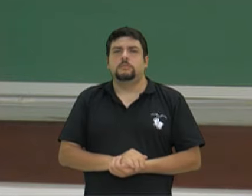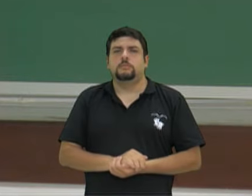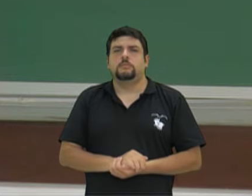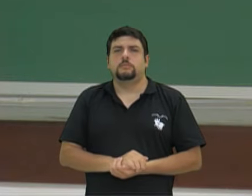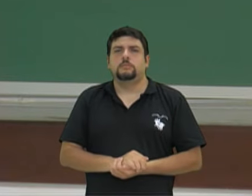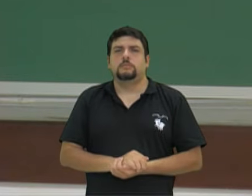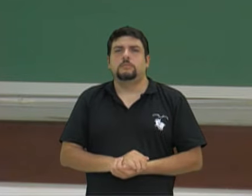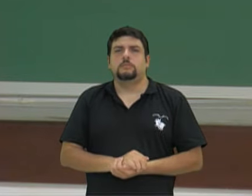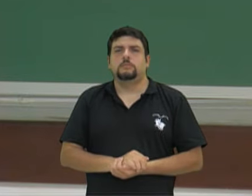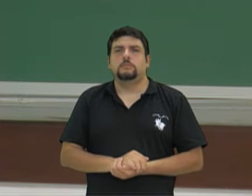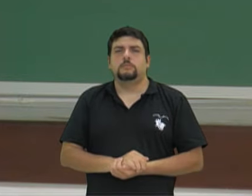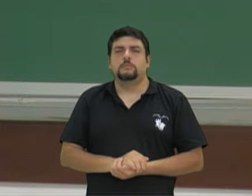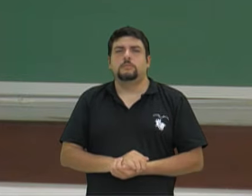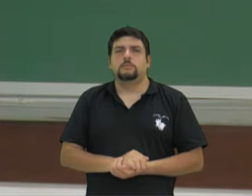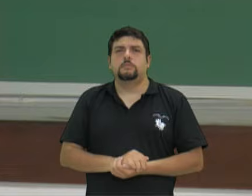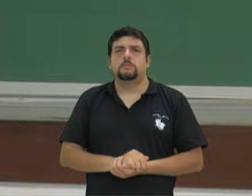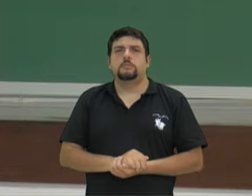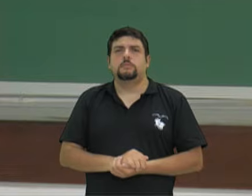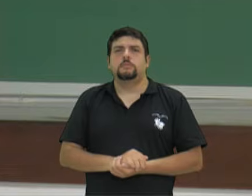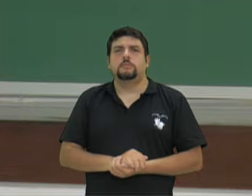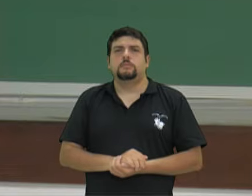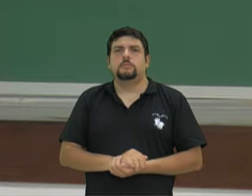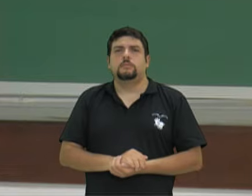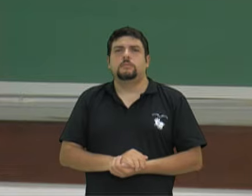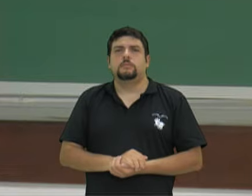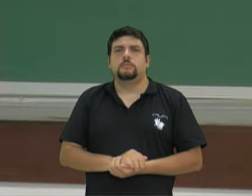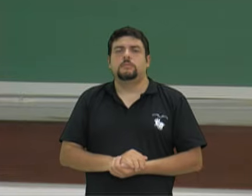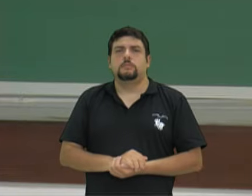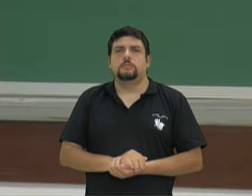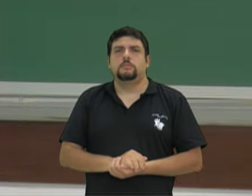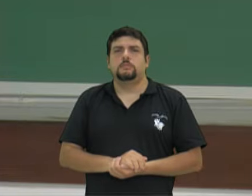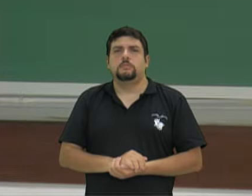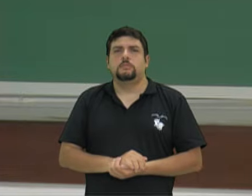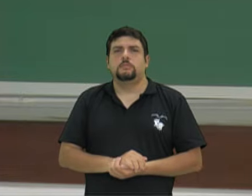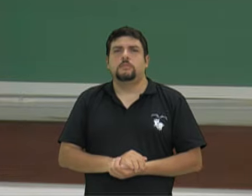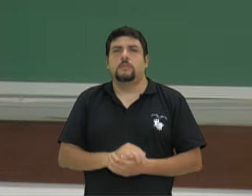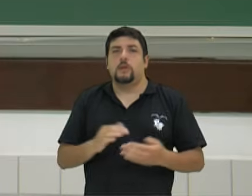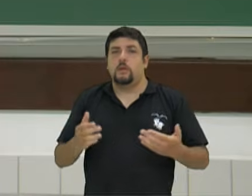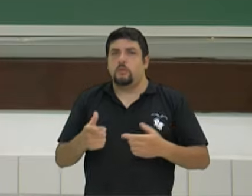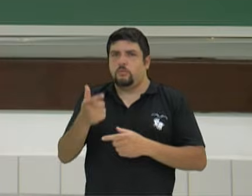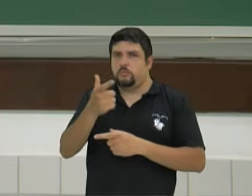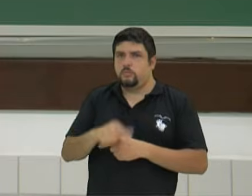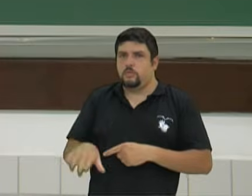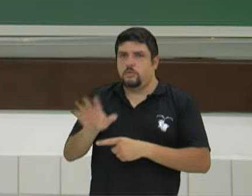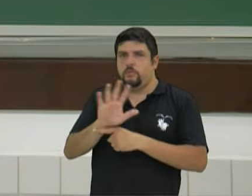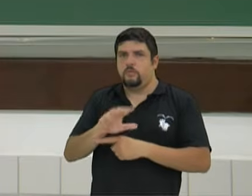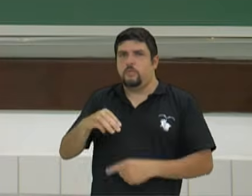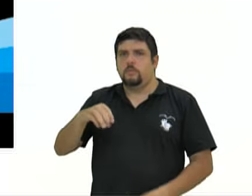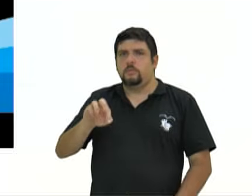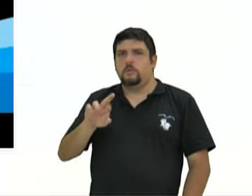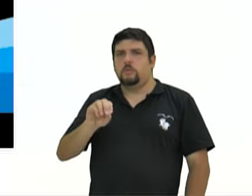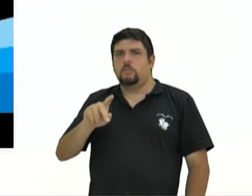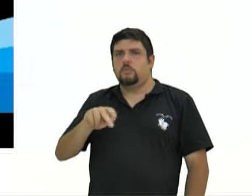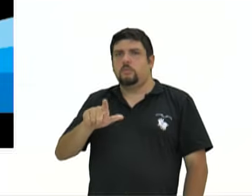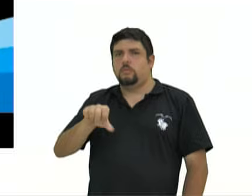Última Gargalhada e o Fausto, de 1926. Também atores. Então agora vamos ver Metrópolis, um trechinho, porque vale a pena.